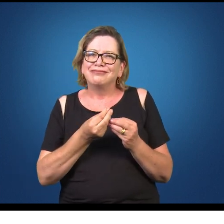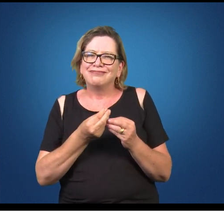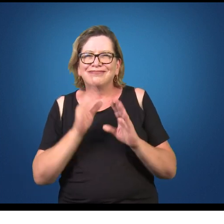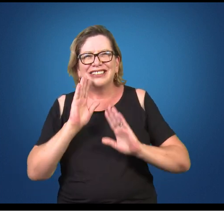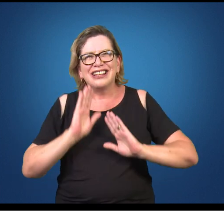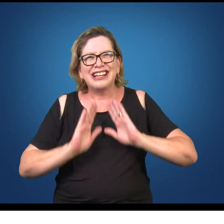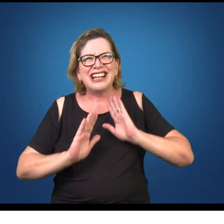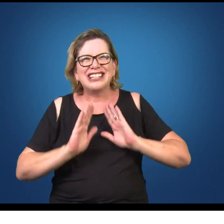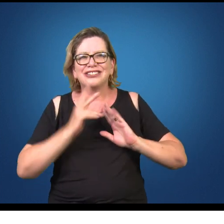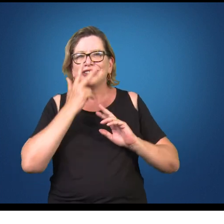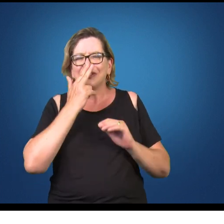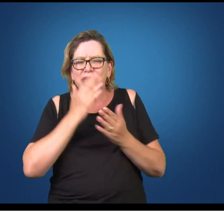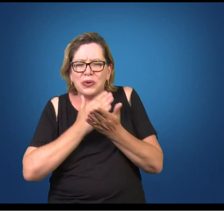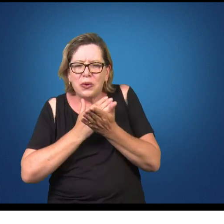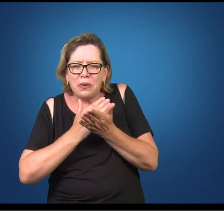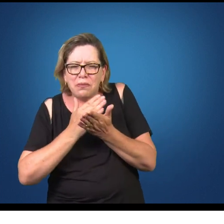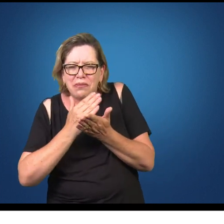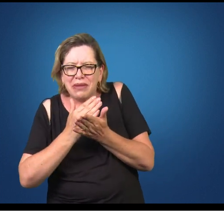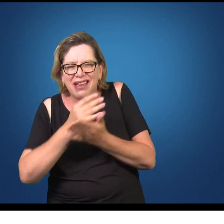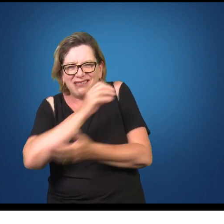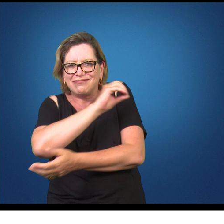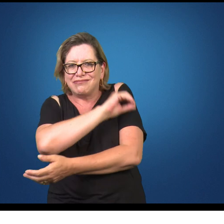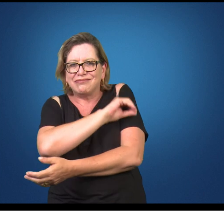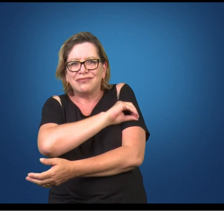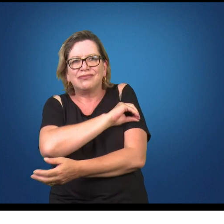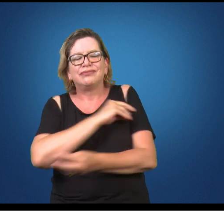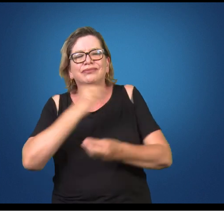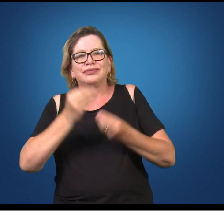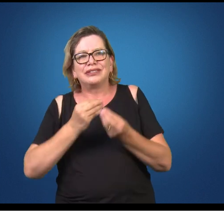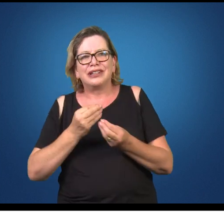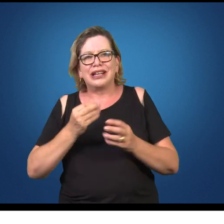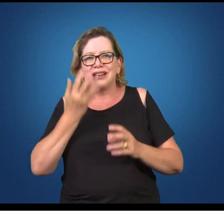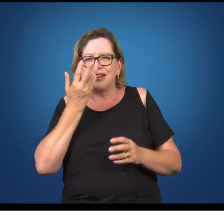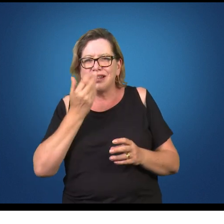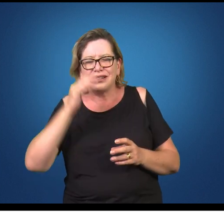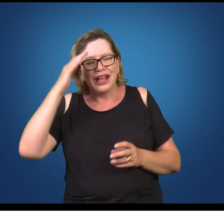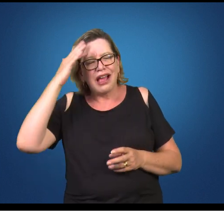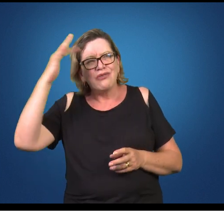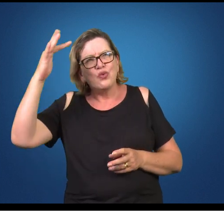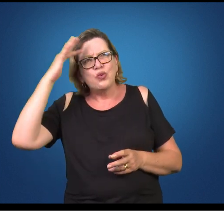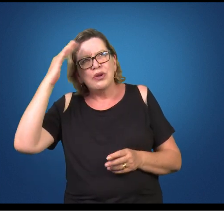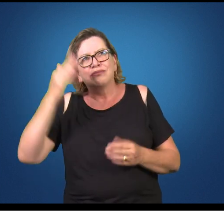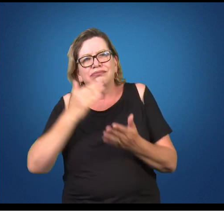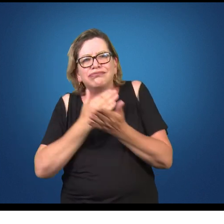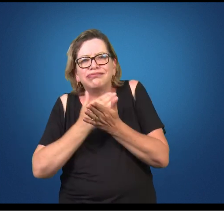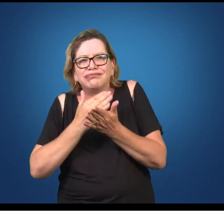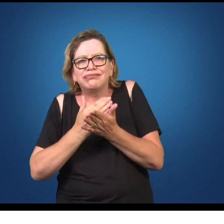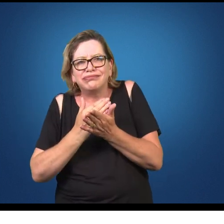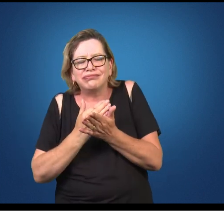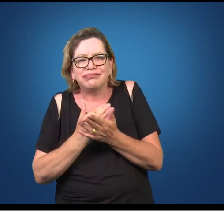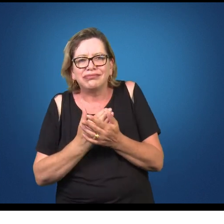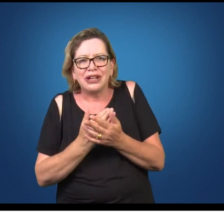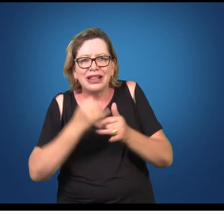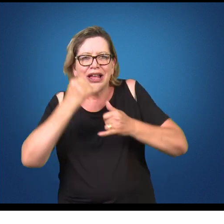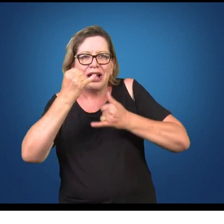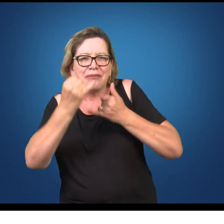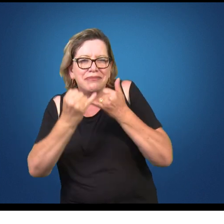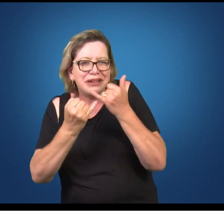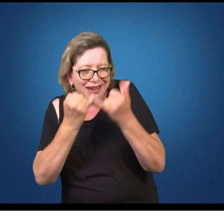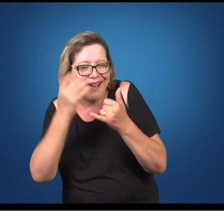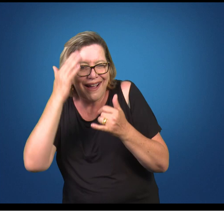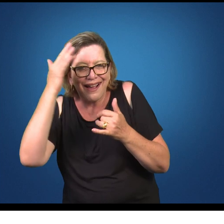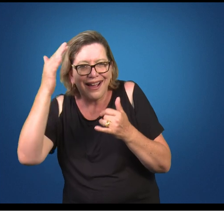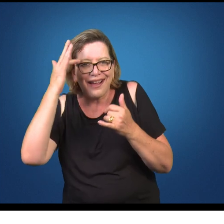pouco, talvez na fase inicial, né, da educação infantil, quando a criança começa a brincar de faz de